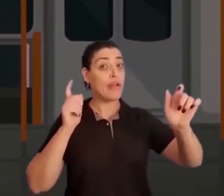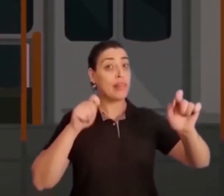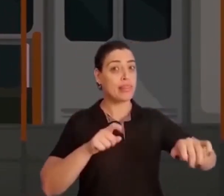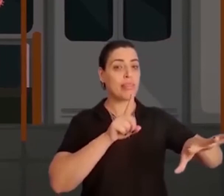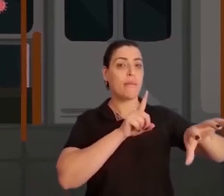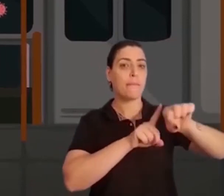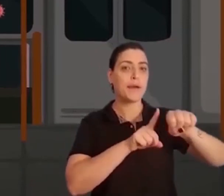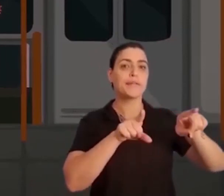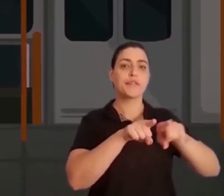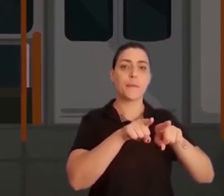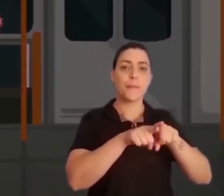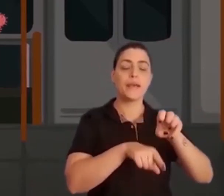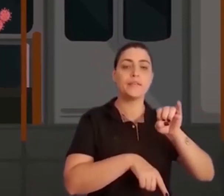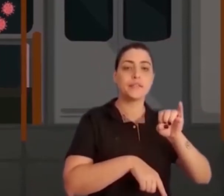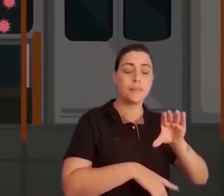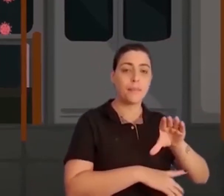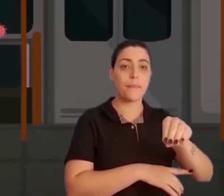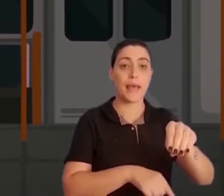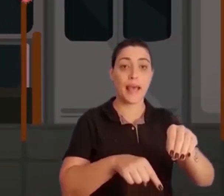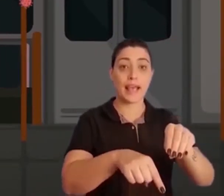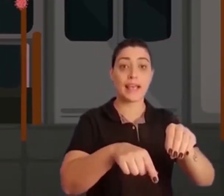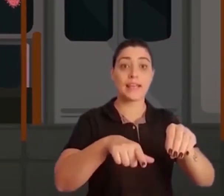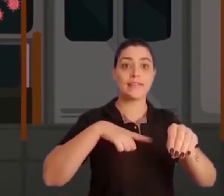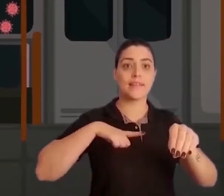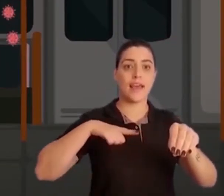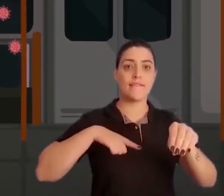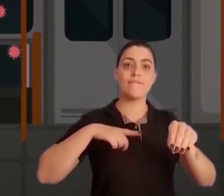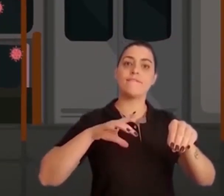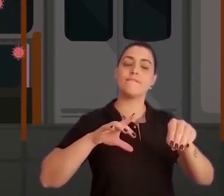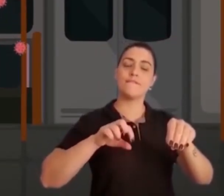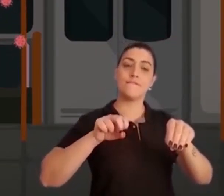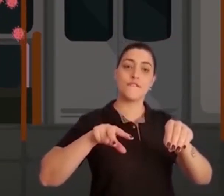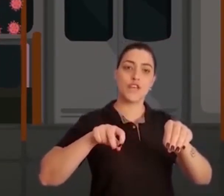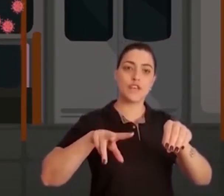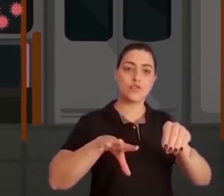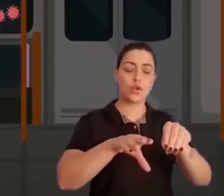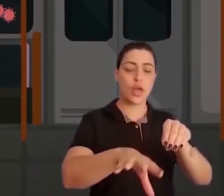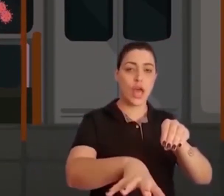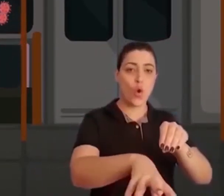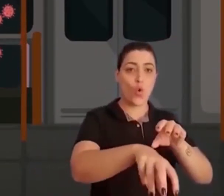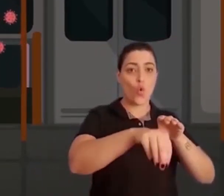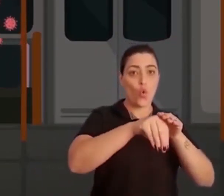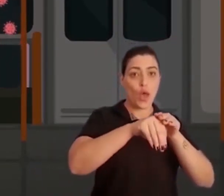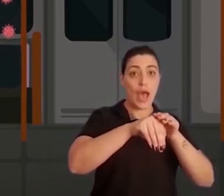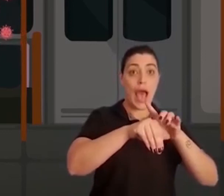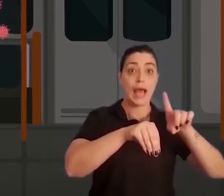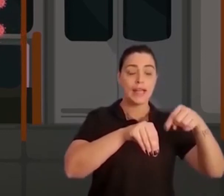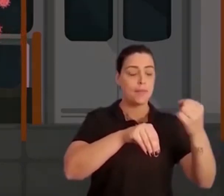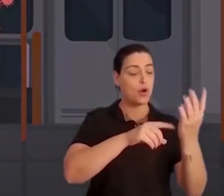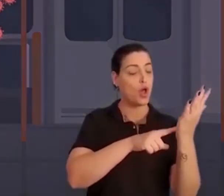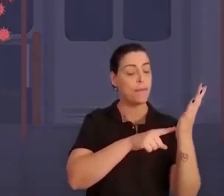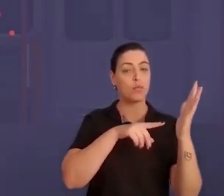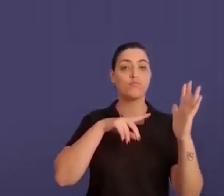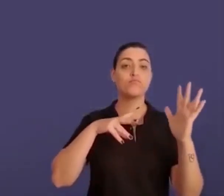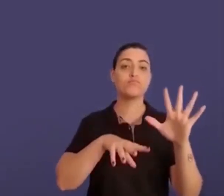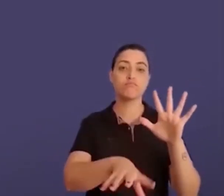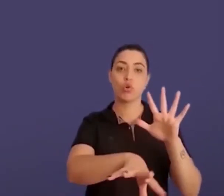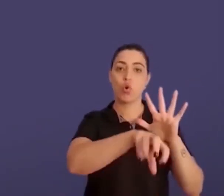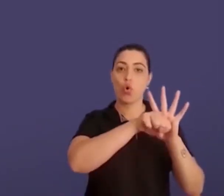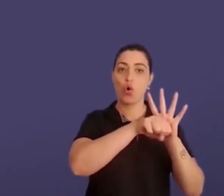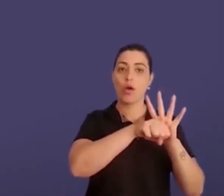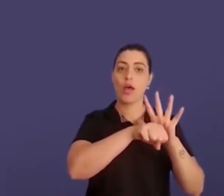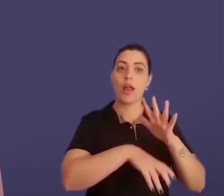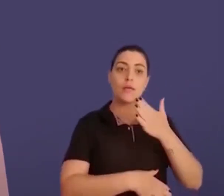se tocar uma superfície infectada e, logo depois, levar as mãos à boca, ao nariz ou aos olhos.